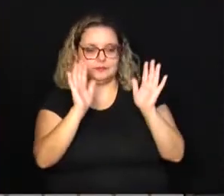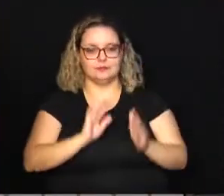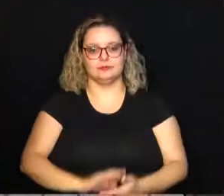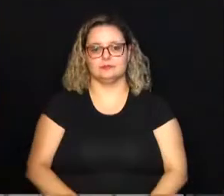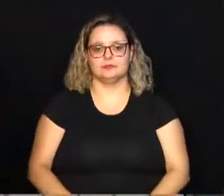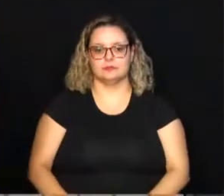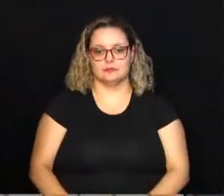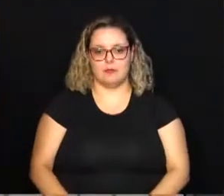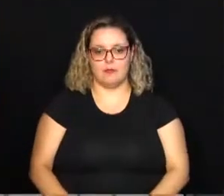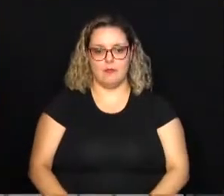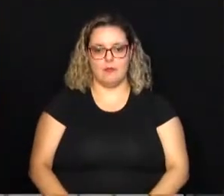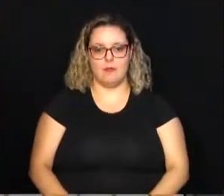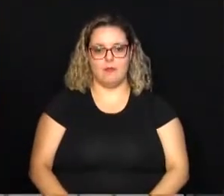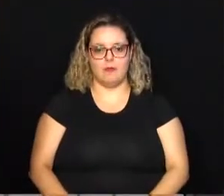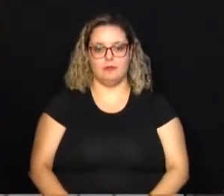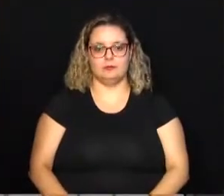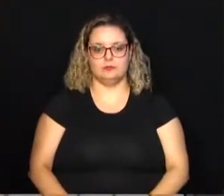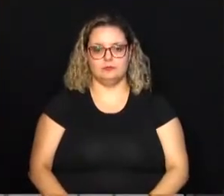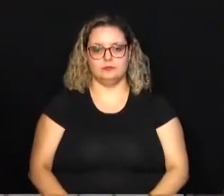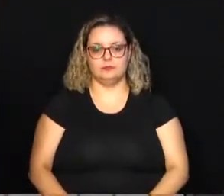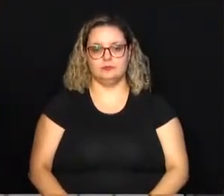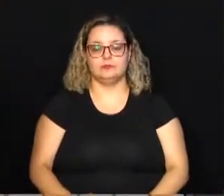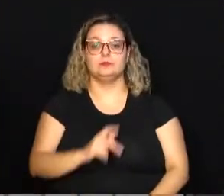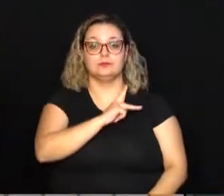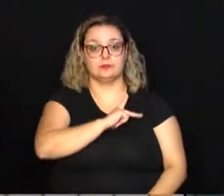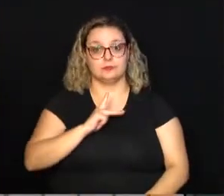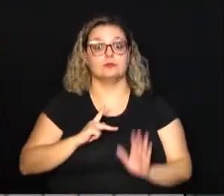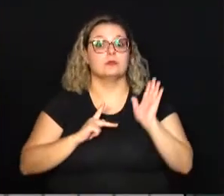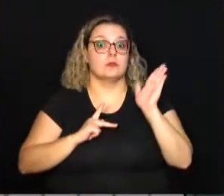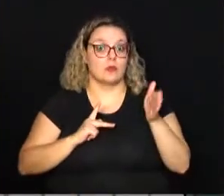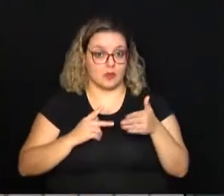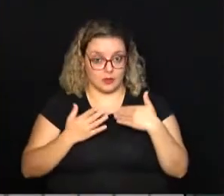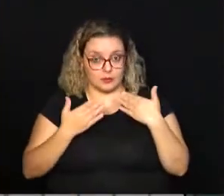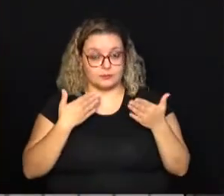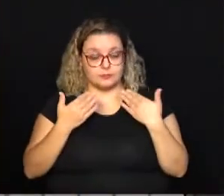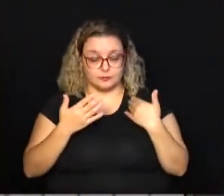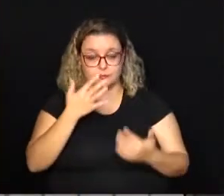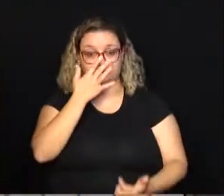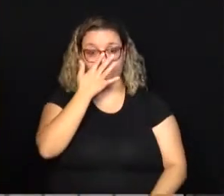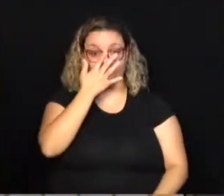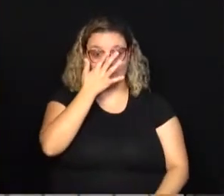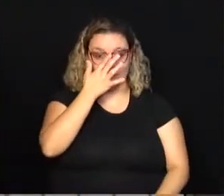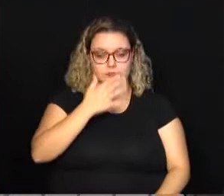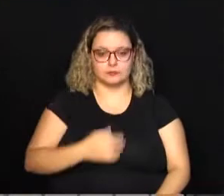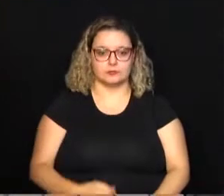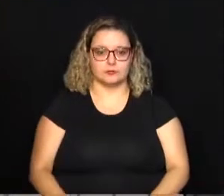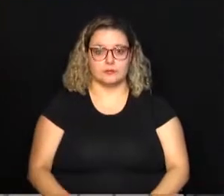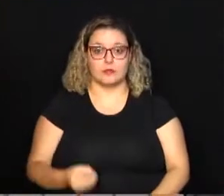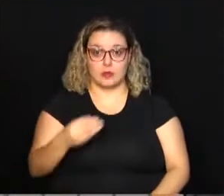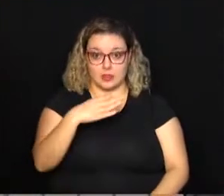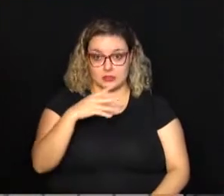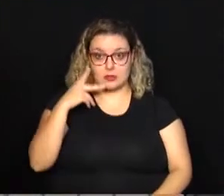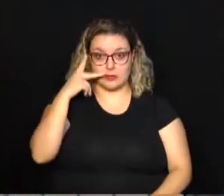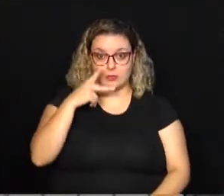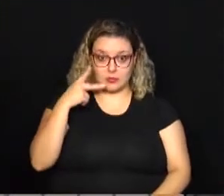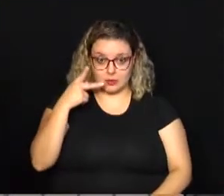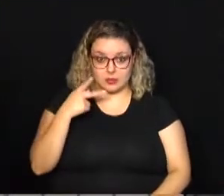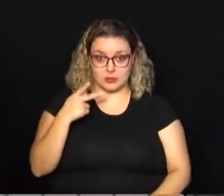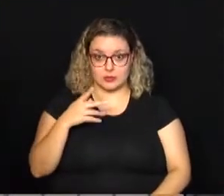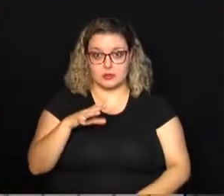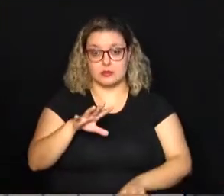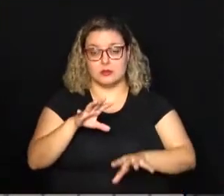oportunos. Presidente, já conversamos sobre isso aqui na Câmara, né? Essa nova política que vocês estão querendo